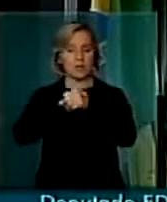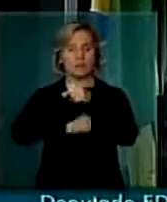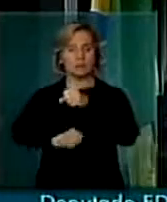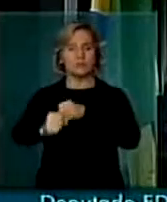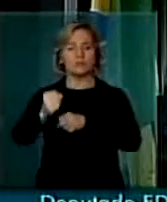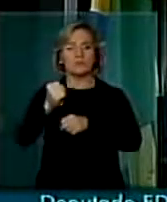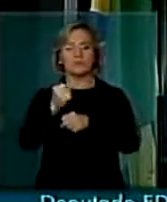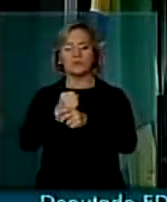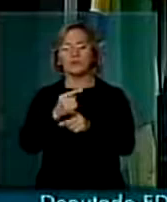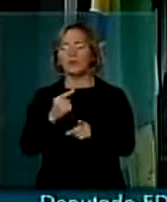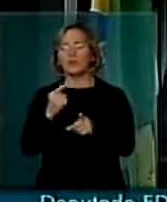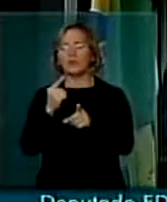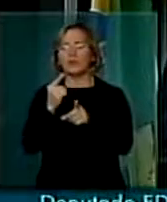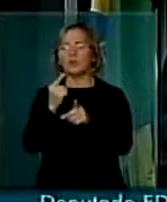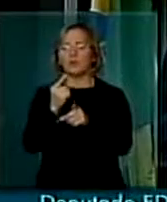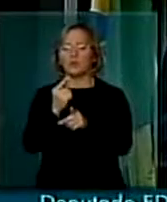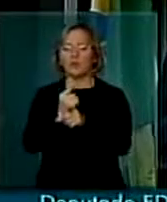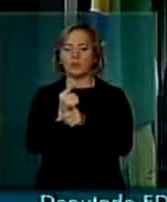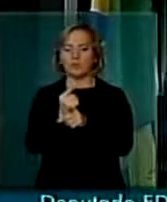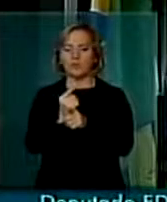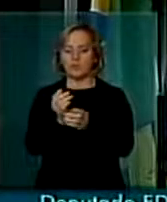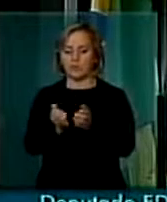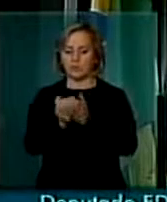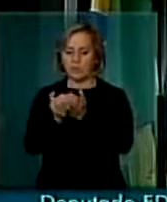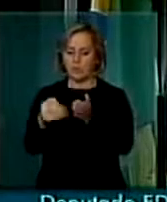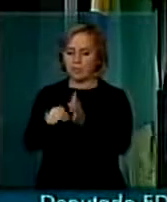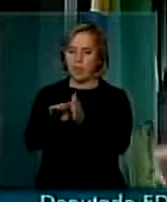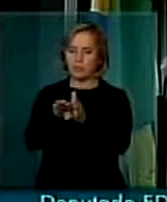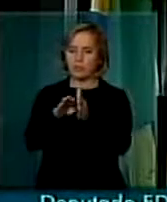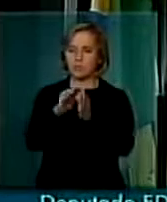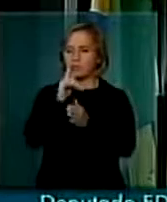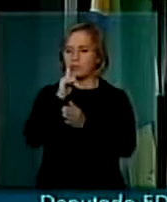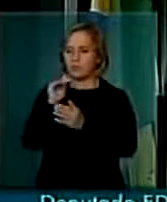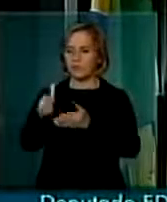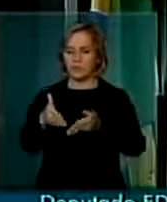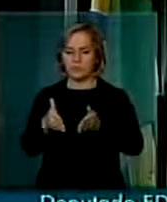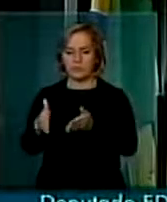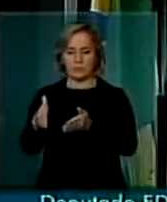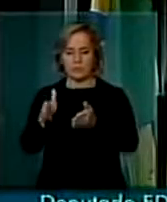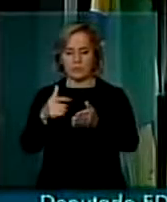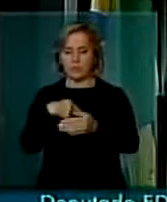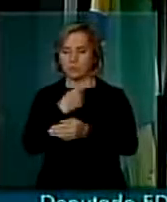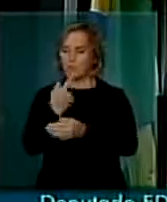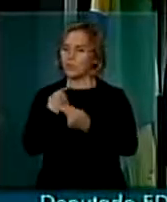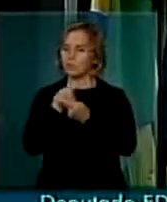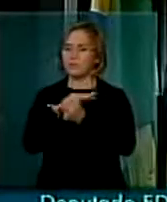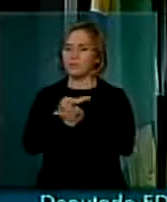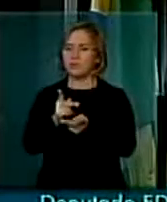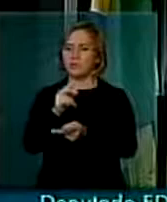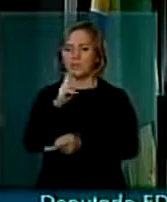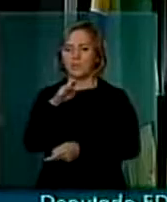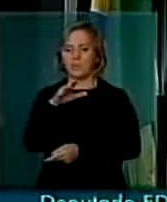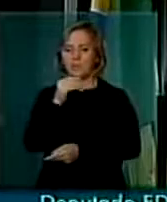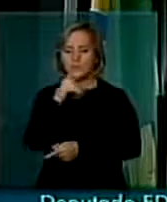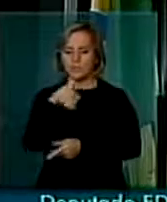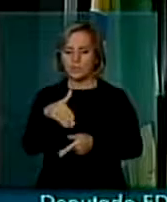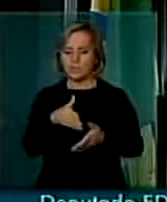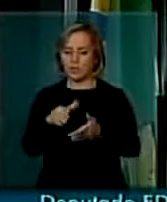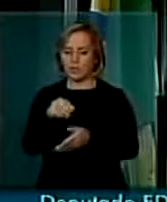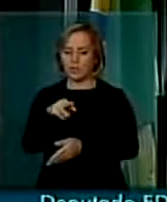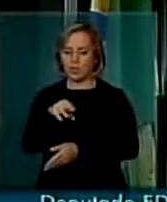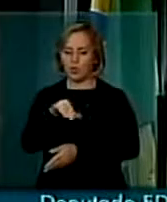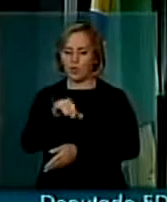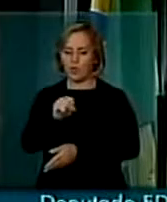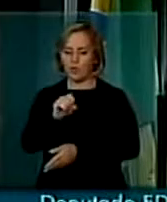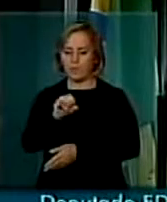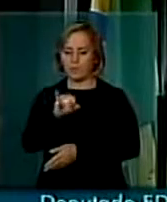sobre portos e vias navegáveis. Visitamos o rio Mississippi, com 3.000 quilômetros,